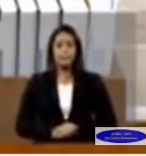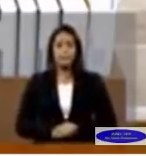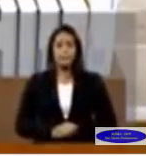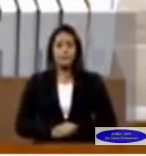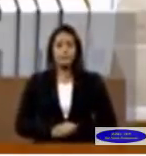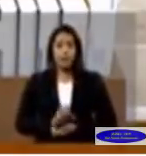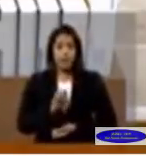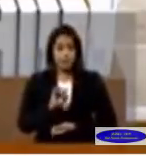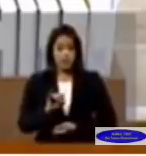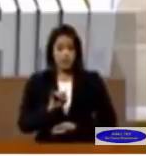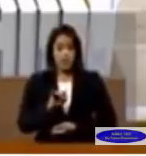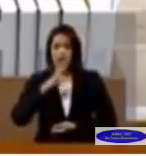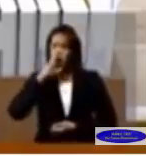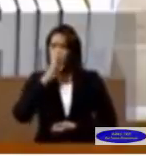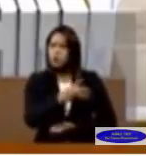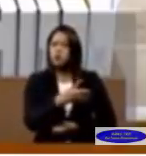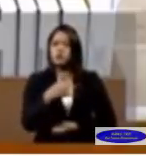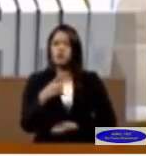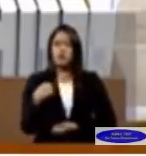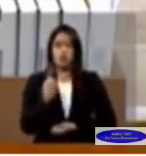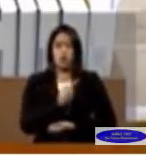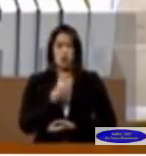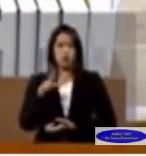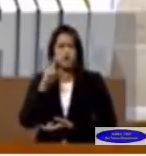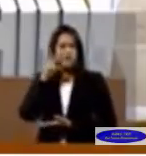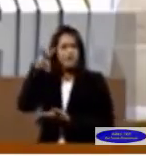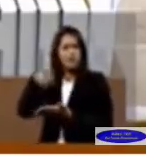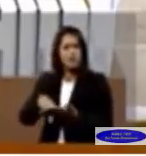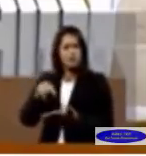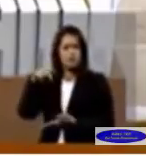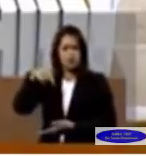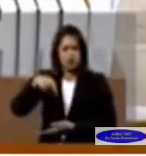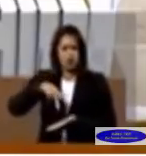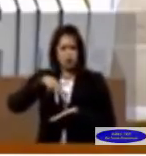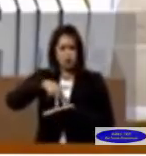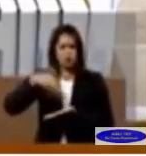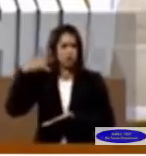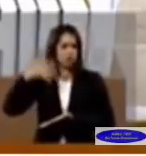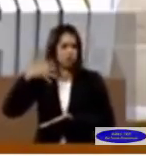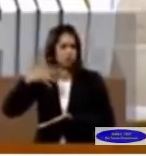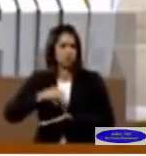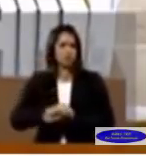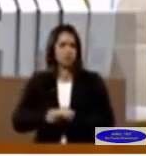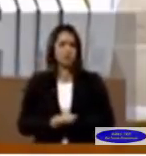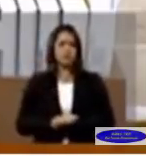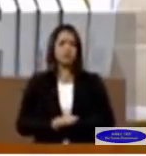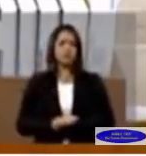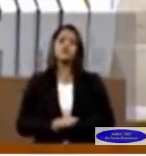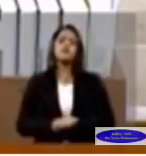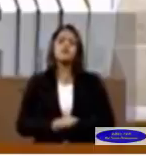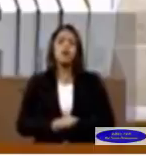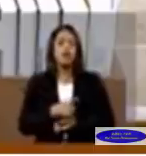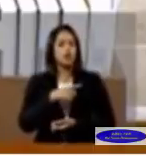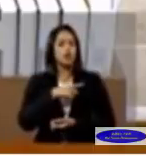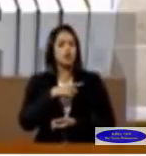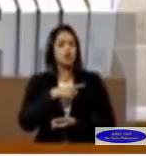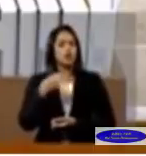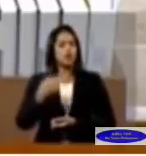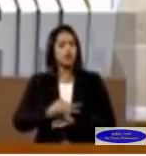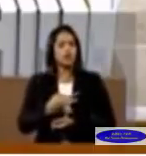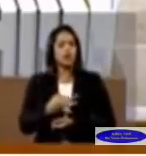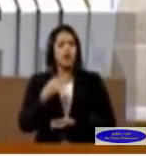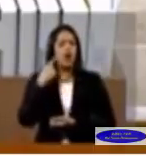de ilação. Críticas no debate jurídico, críticas a